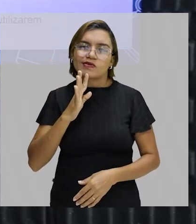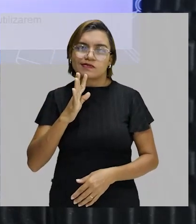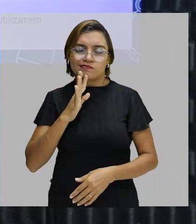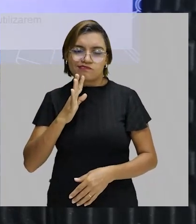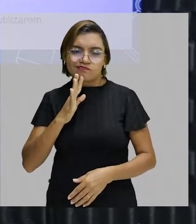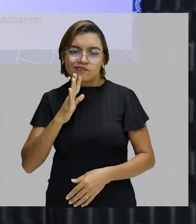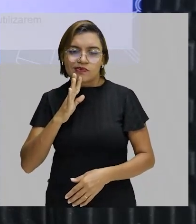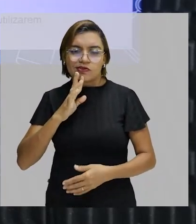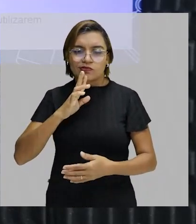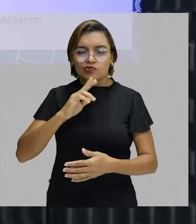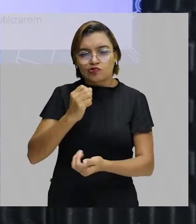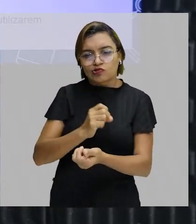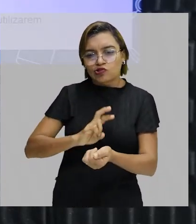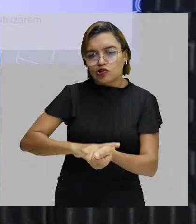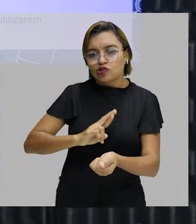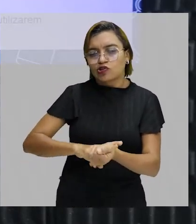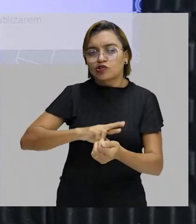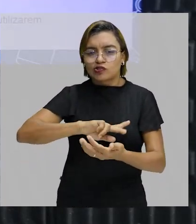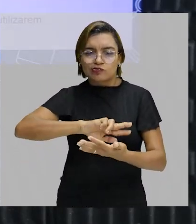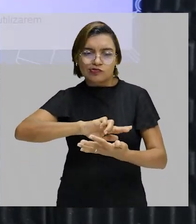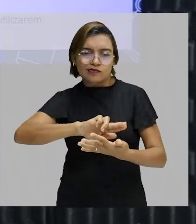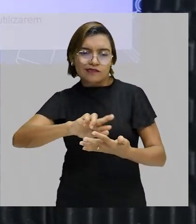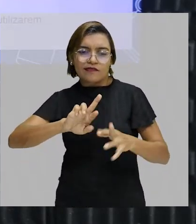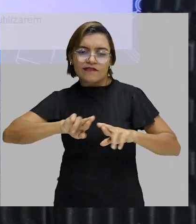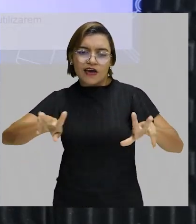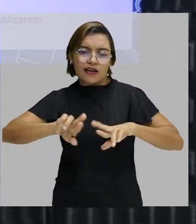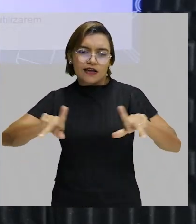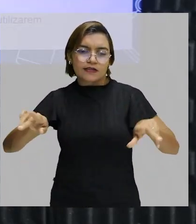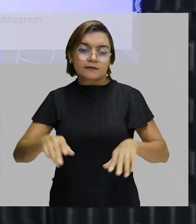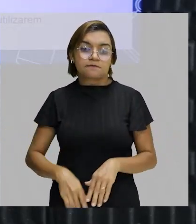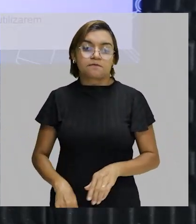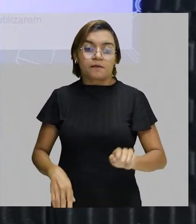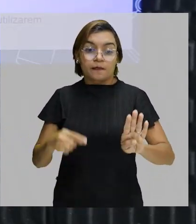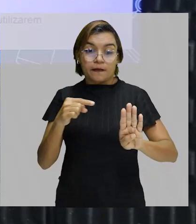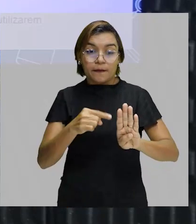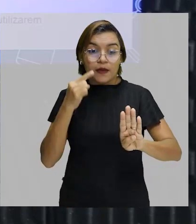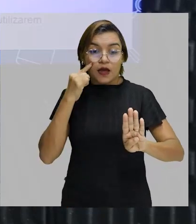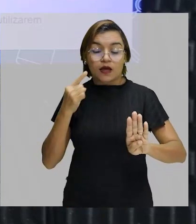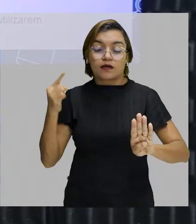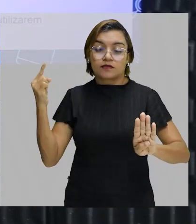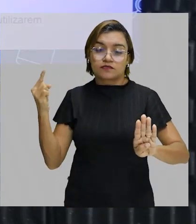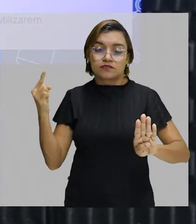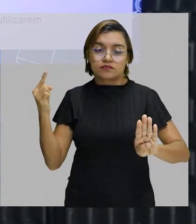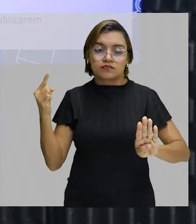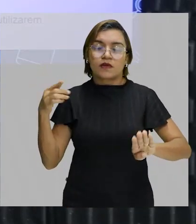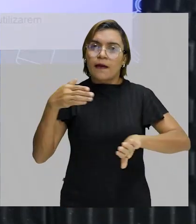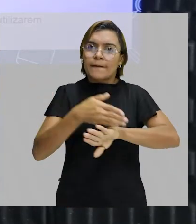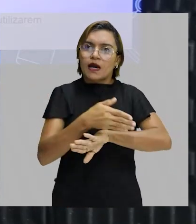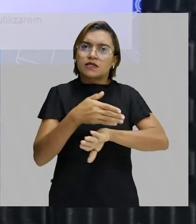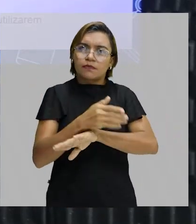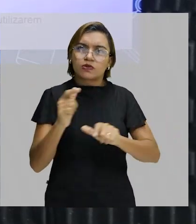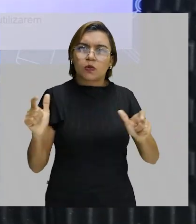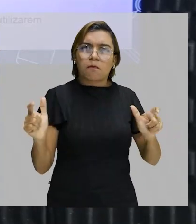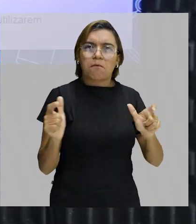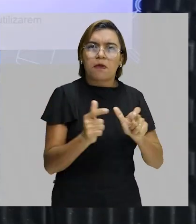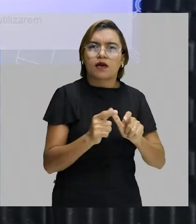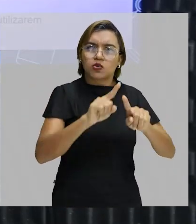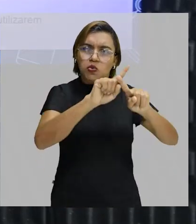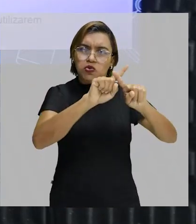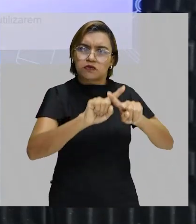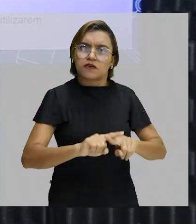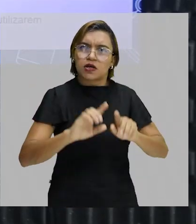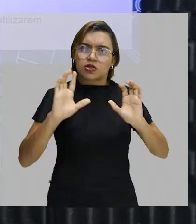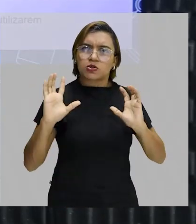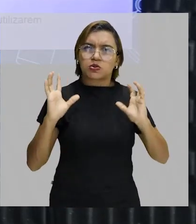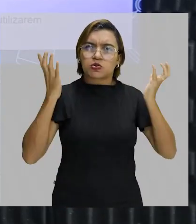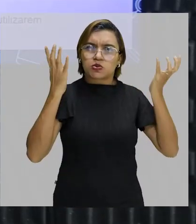minimizar o estresse da vida diária. Vamos para a letra B. Reduzem a participação, promovem competições e